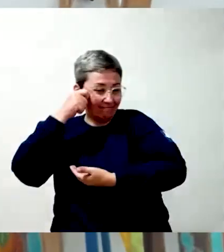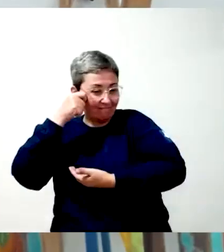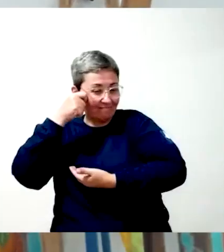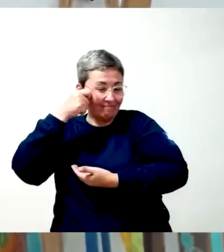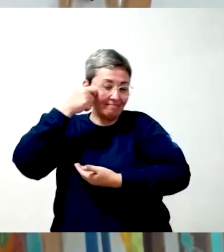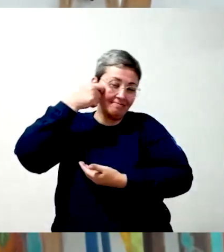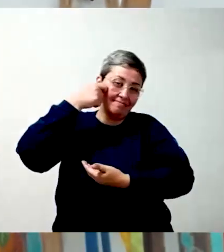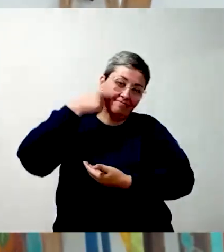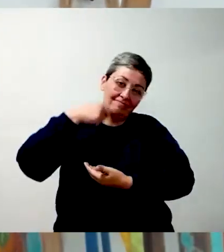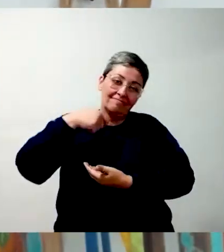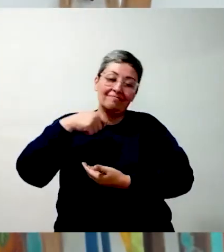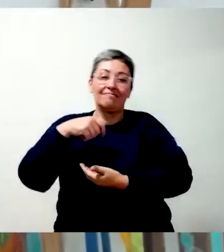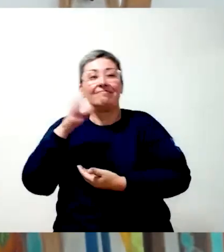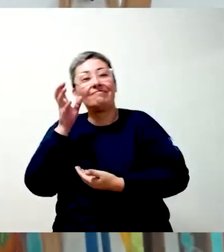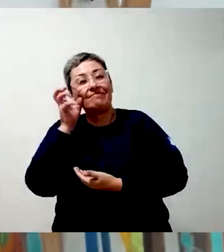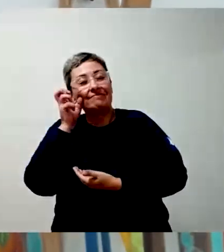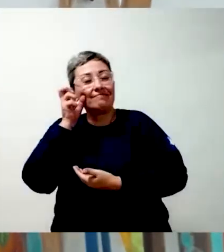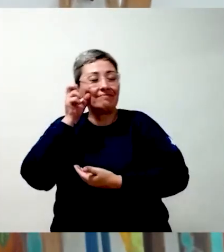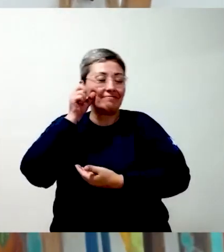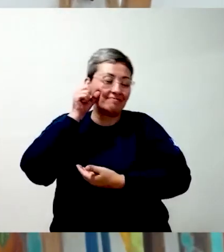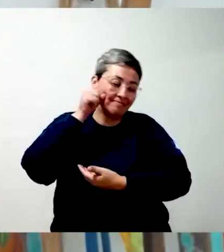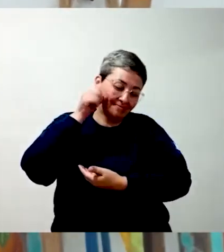negrito.